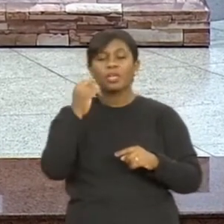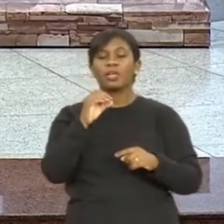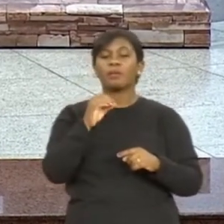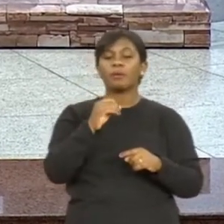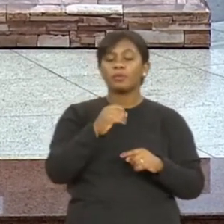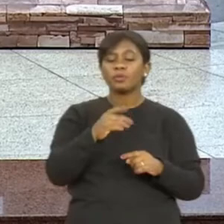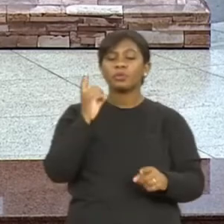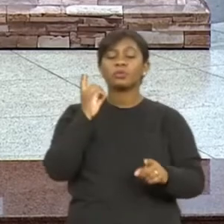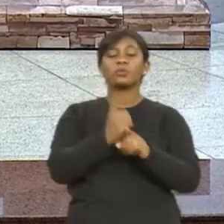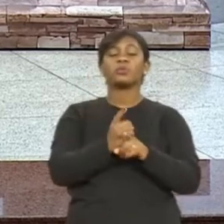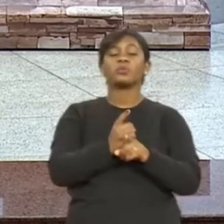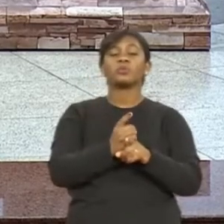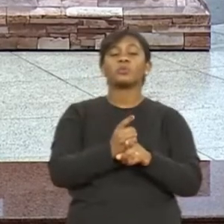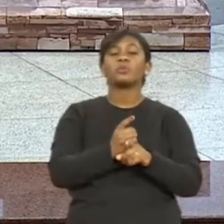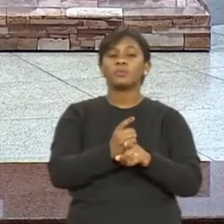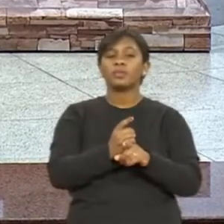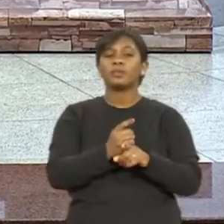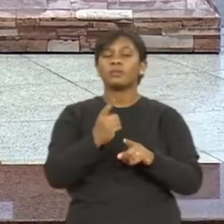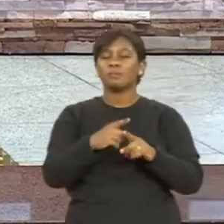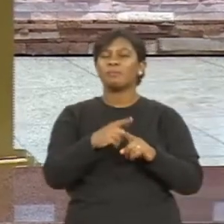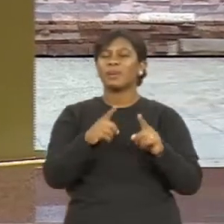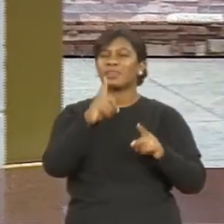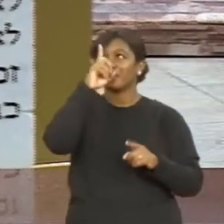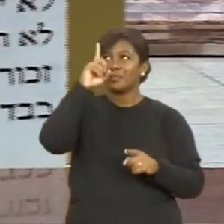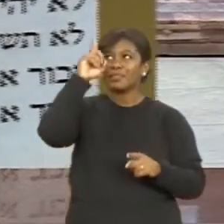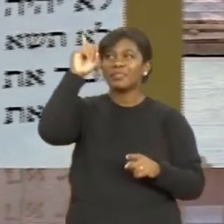o diabo estão vendo para onde você está levando sua alma.